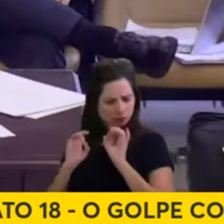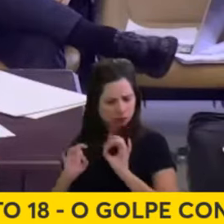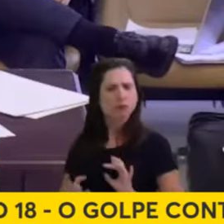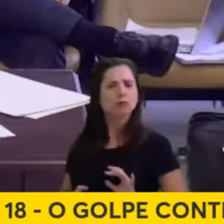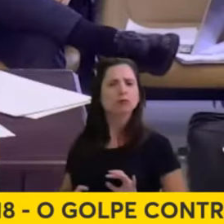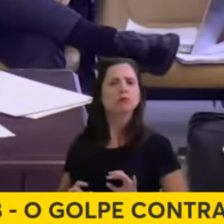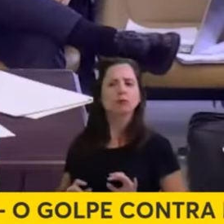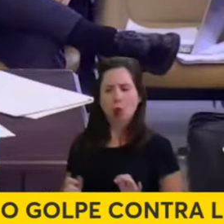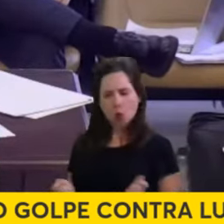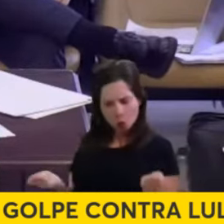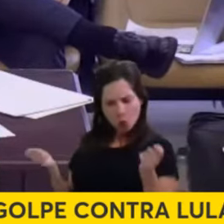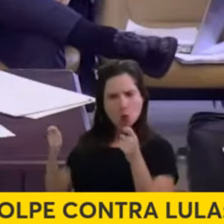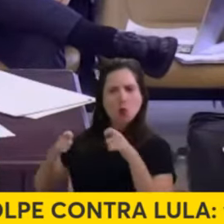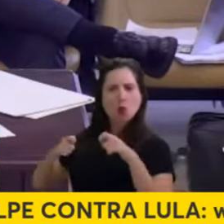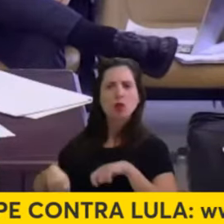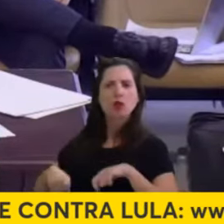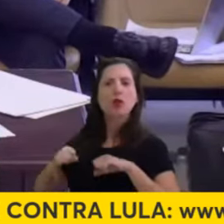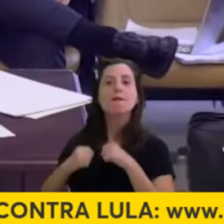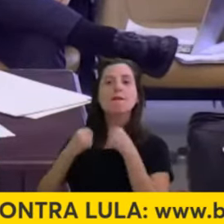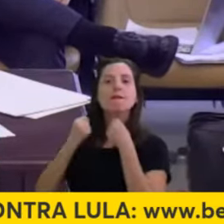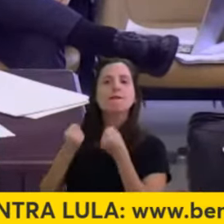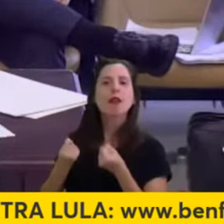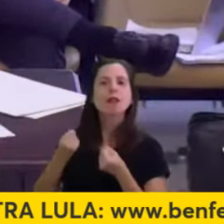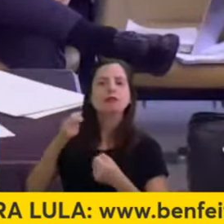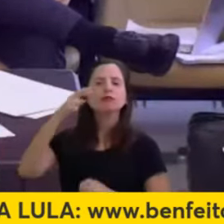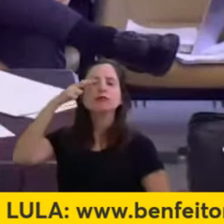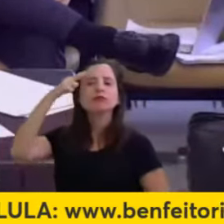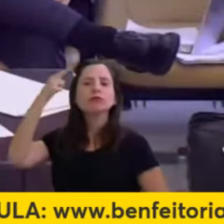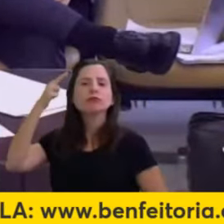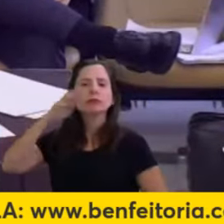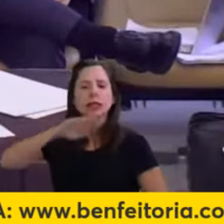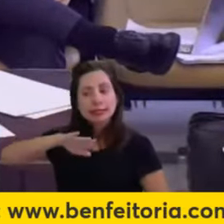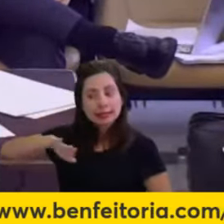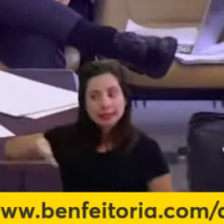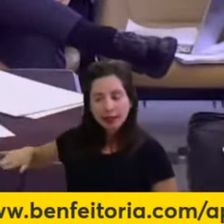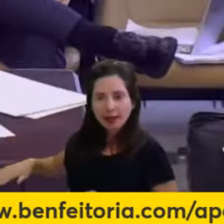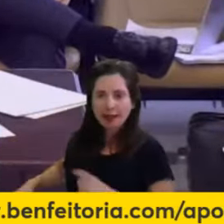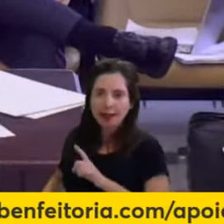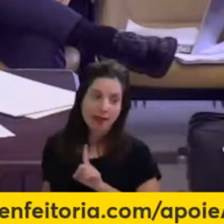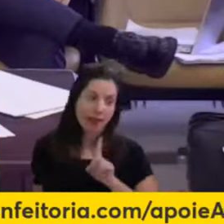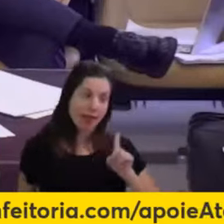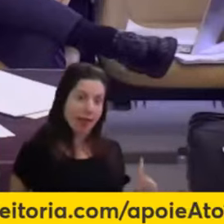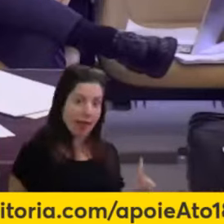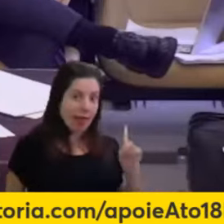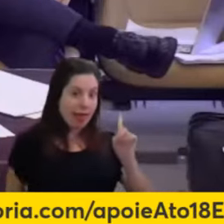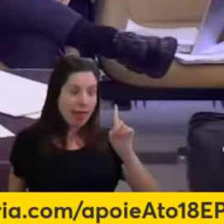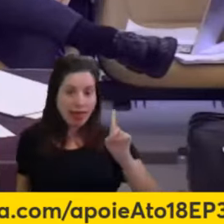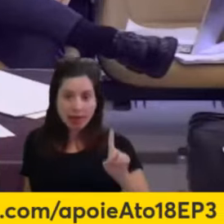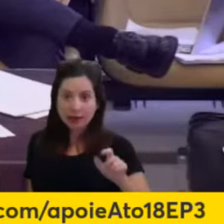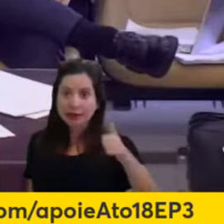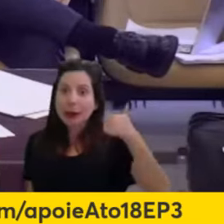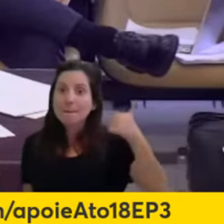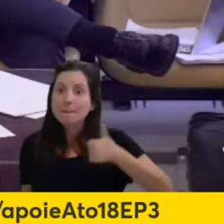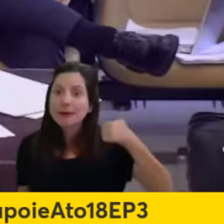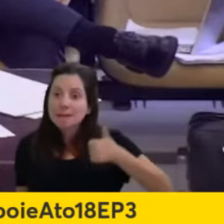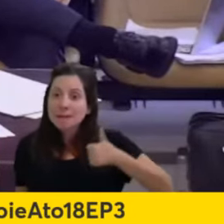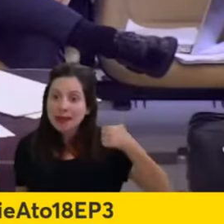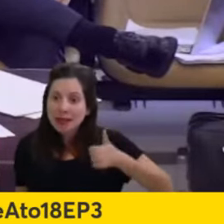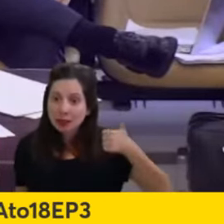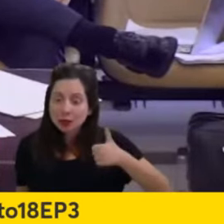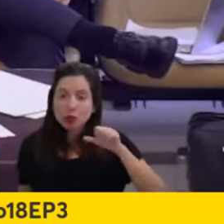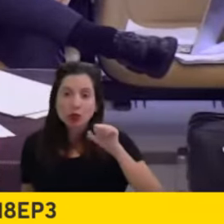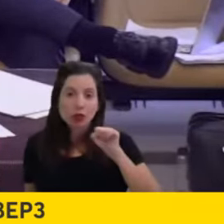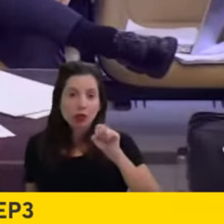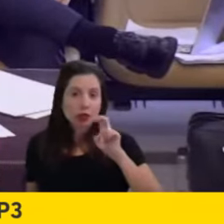competente que defende o sor Sérgio moro e entra o primeiro suplente faz um contrato cop e cola no valor de